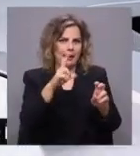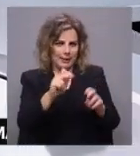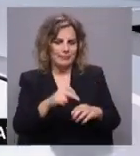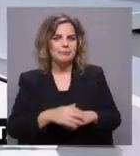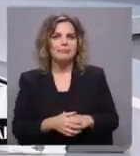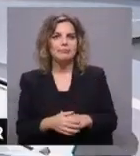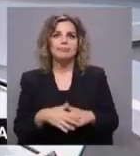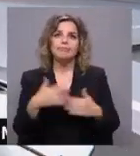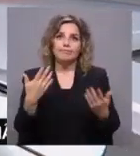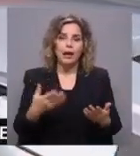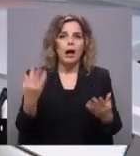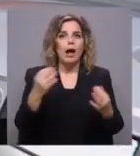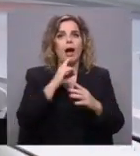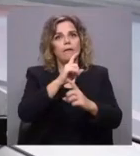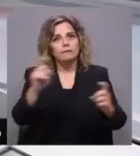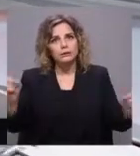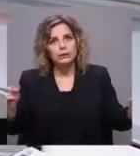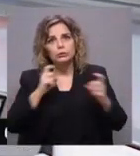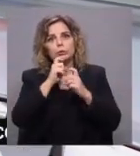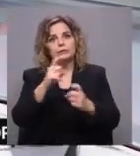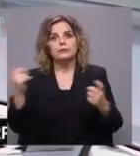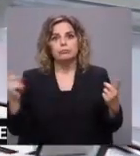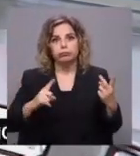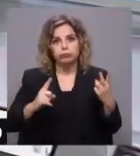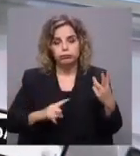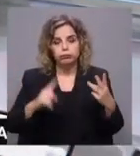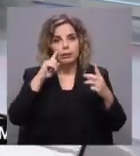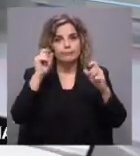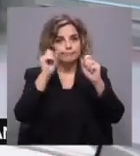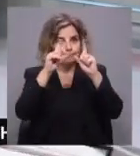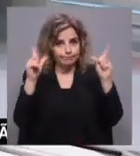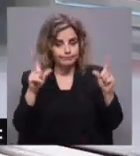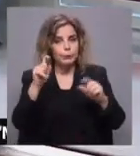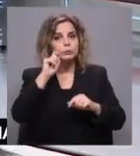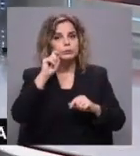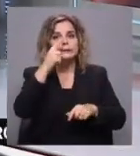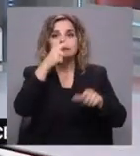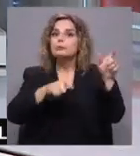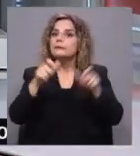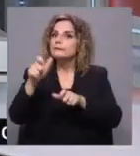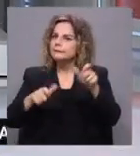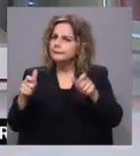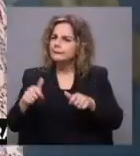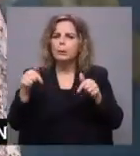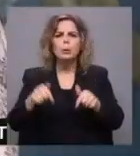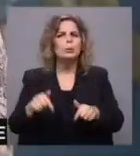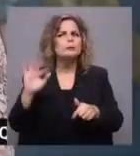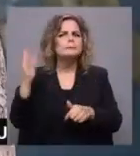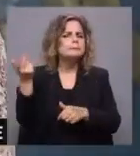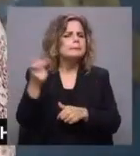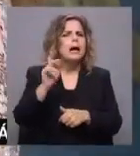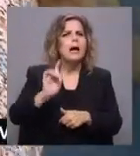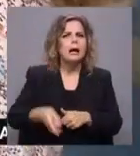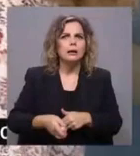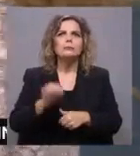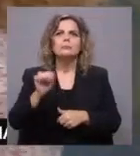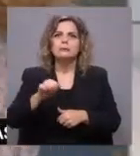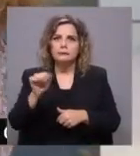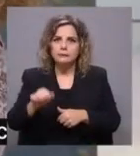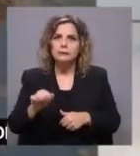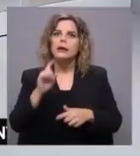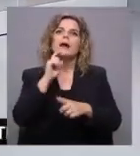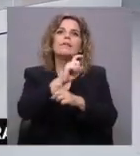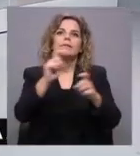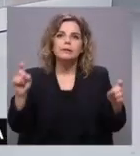vários avisos e alertas até da Proteção Civil. O que é que está previsto para hoje? Exatamente, há avisos e alertas e com muita